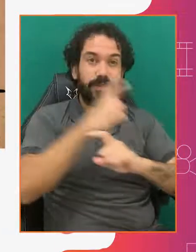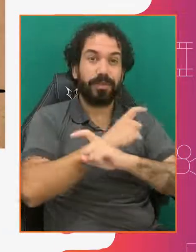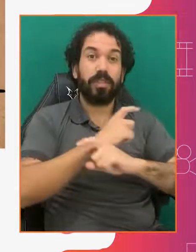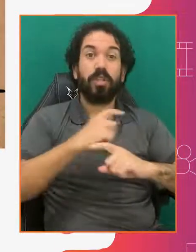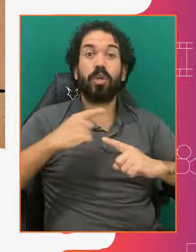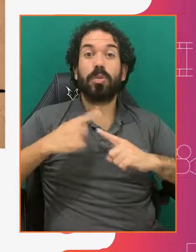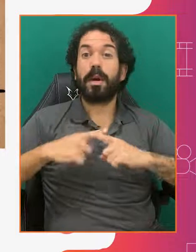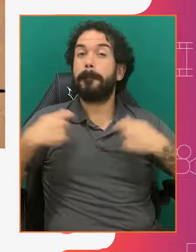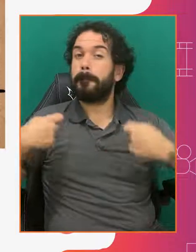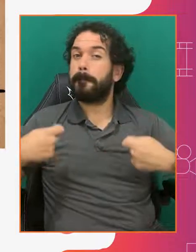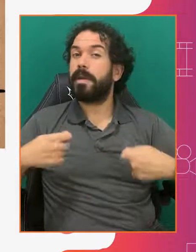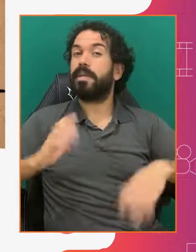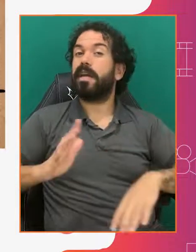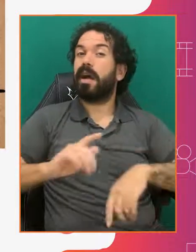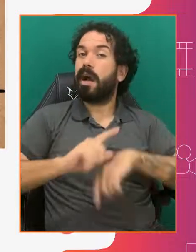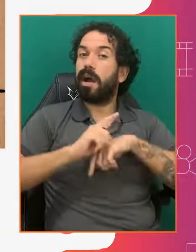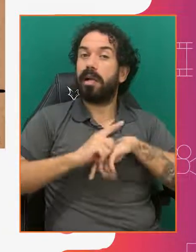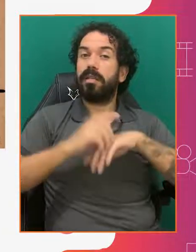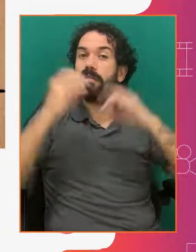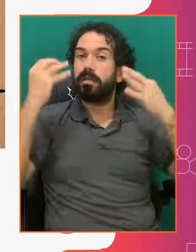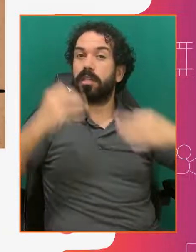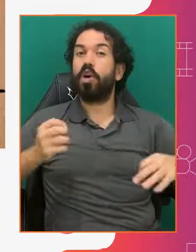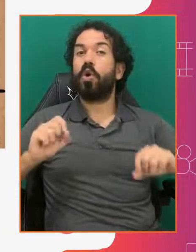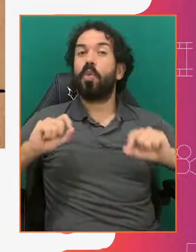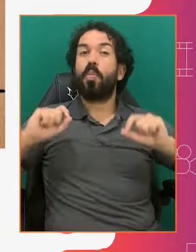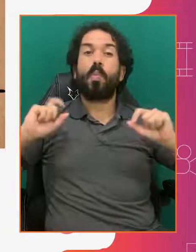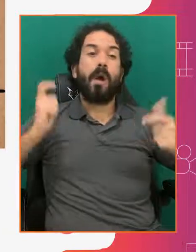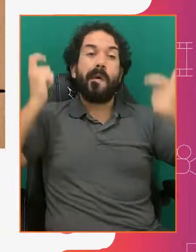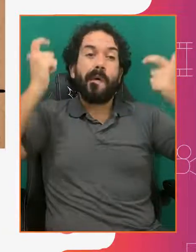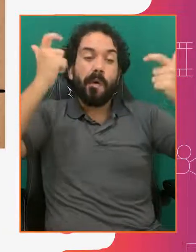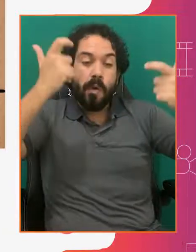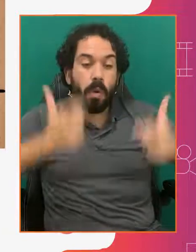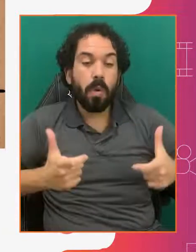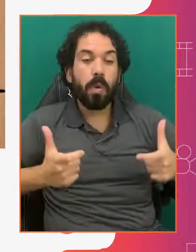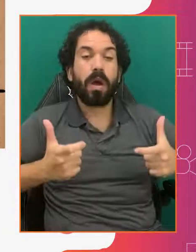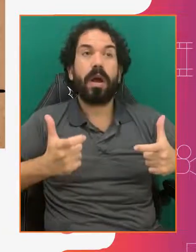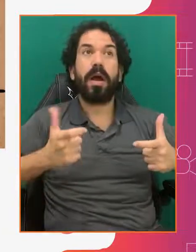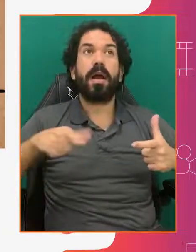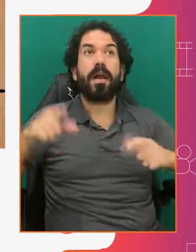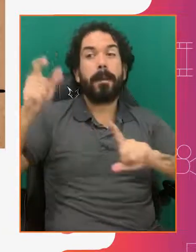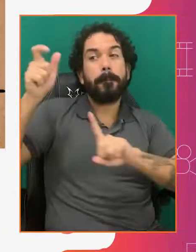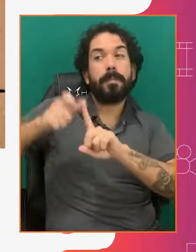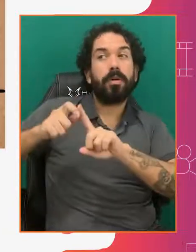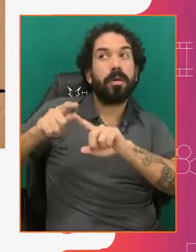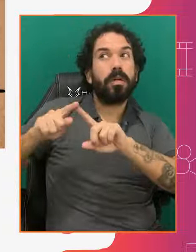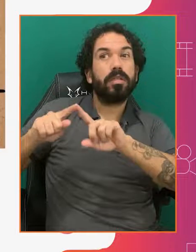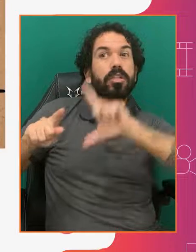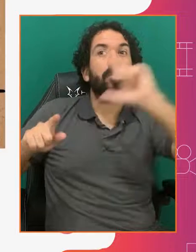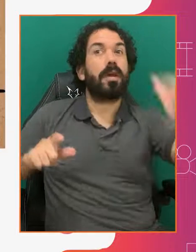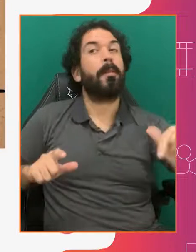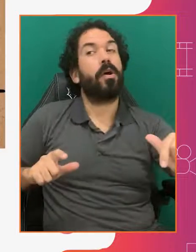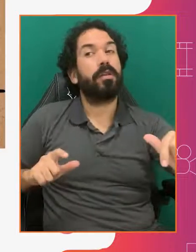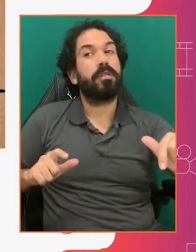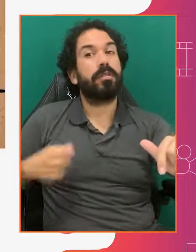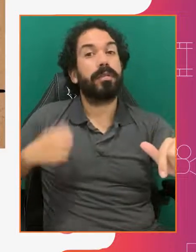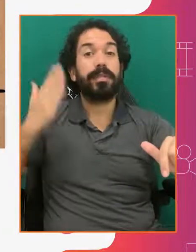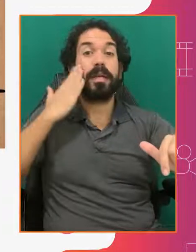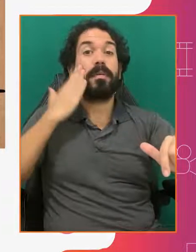precisa precisamente definir, por exemplo, onde um personagem vai estar daqui a alguns